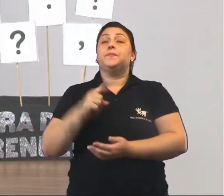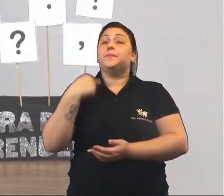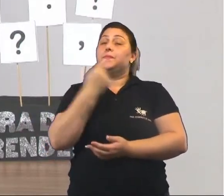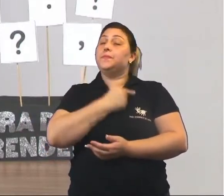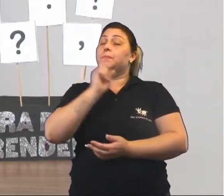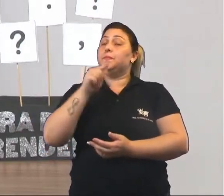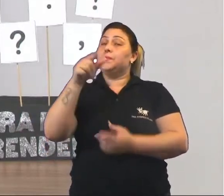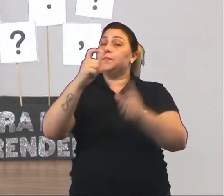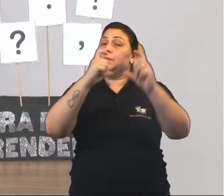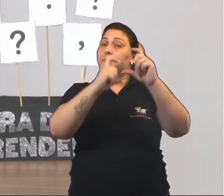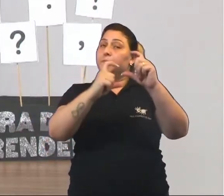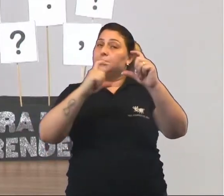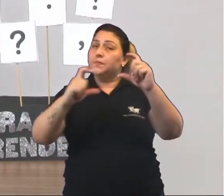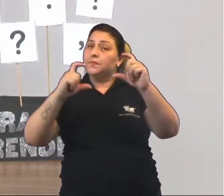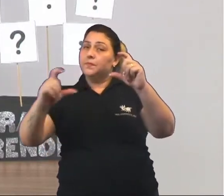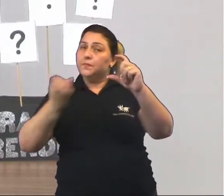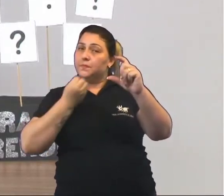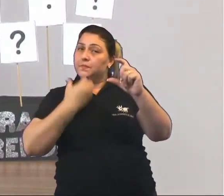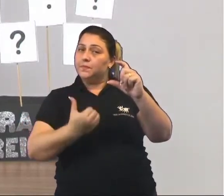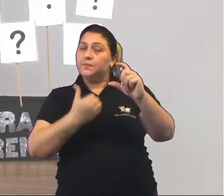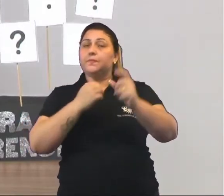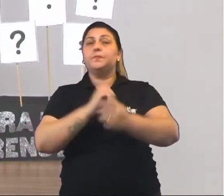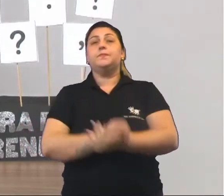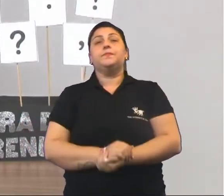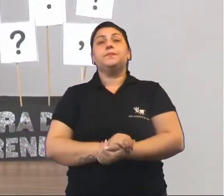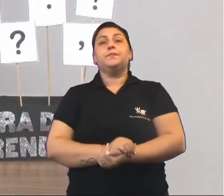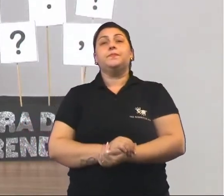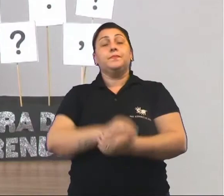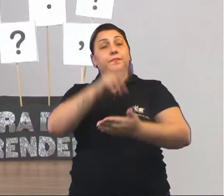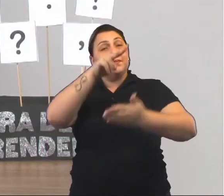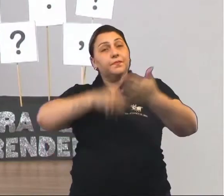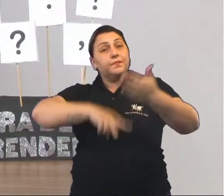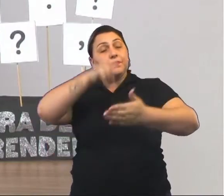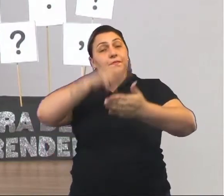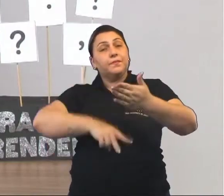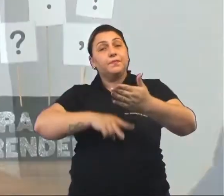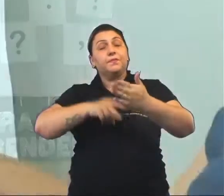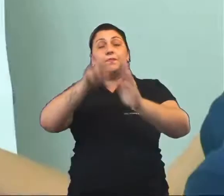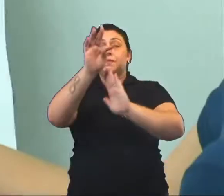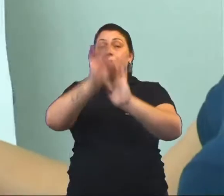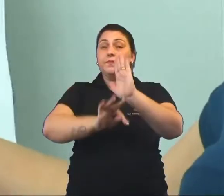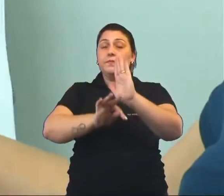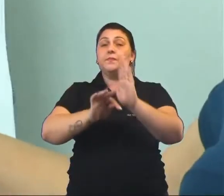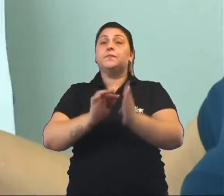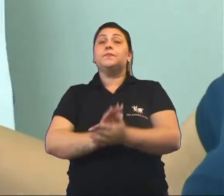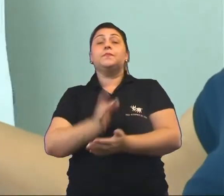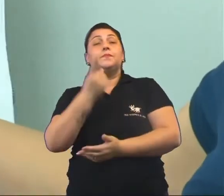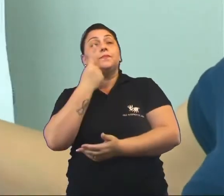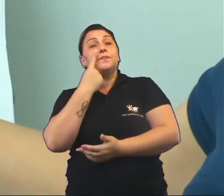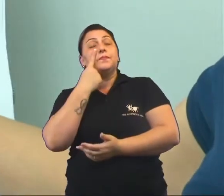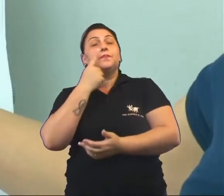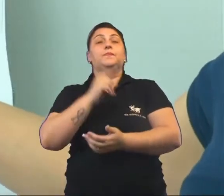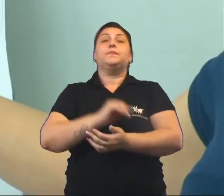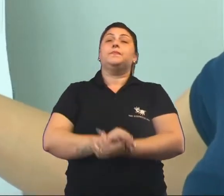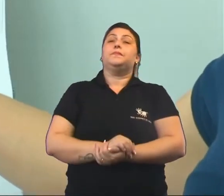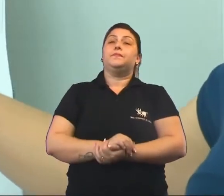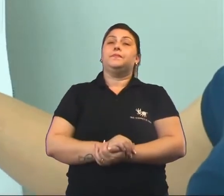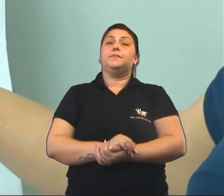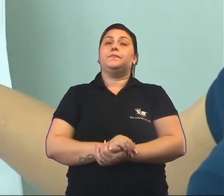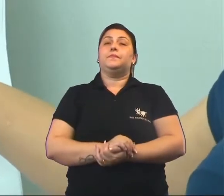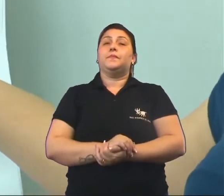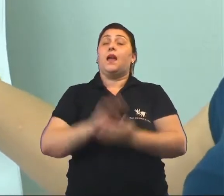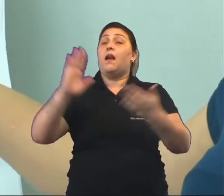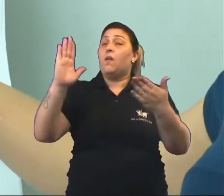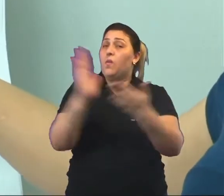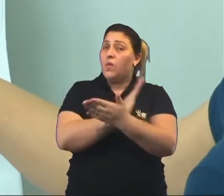nossa próxima tirinha, tudo bem? Vamos fazer a leitura do nosso próximo texto. Observem aqui.